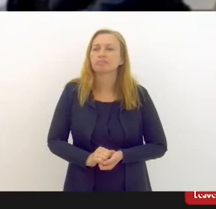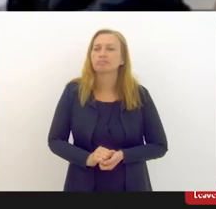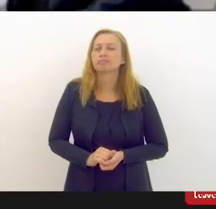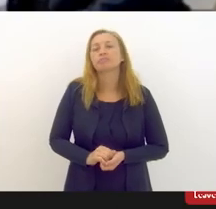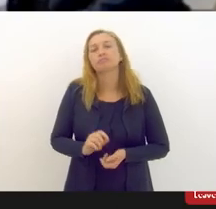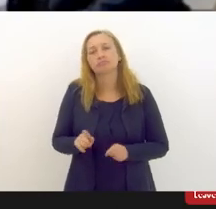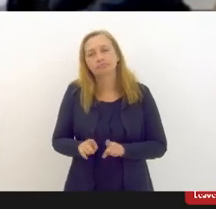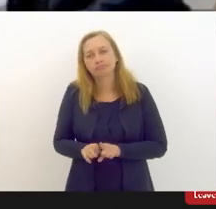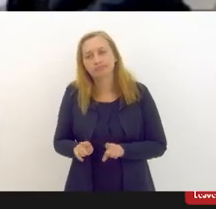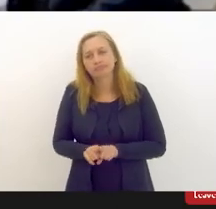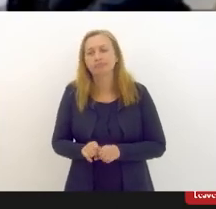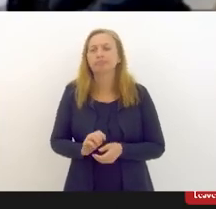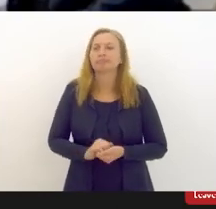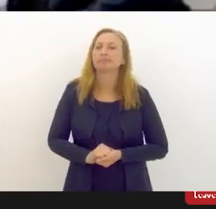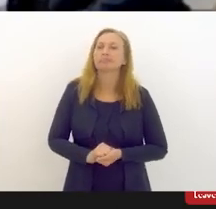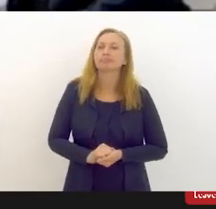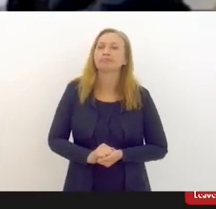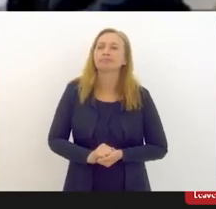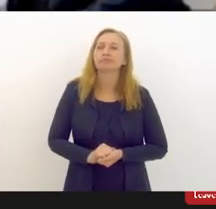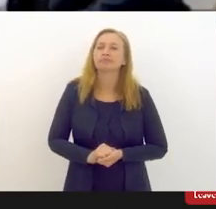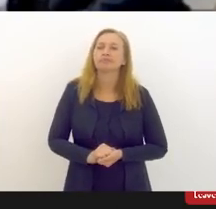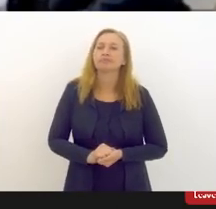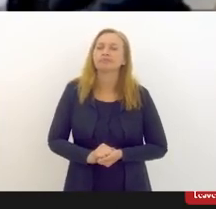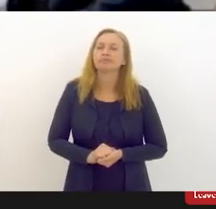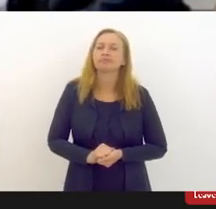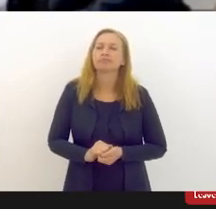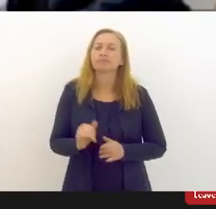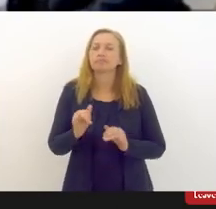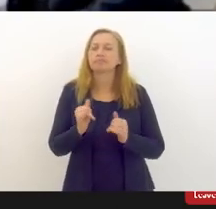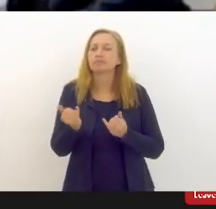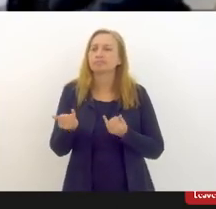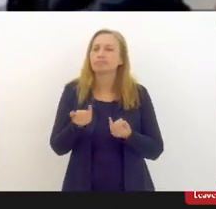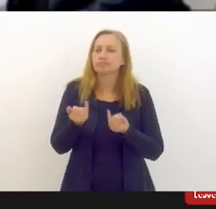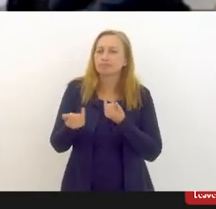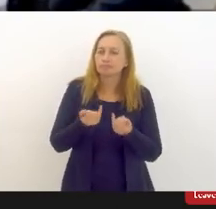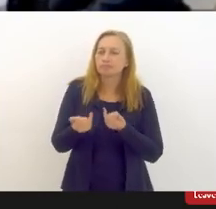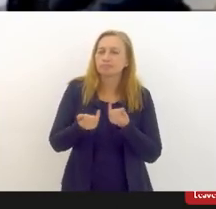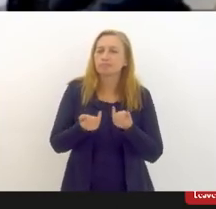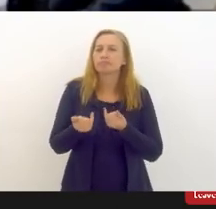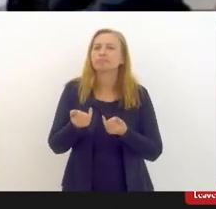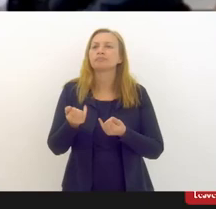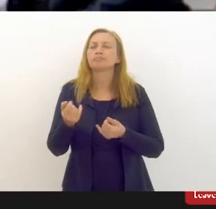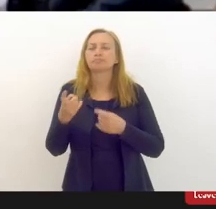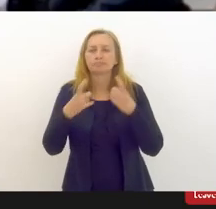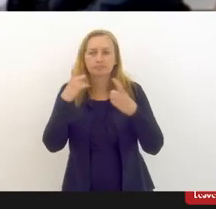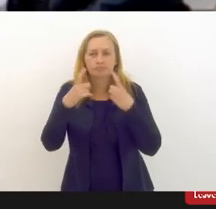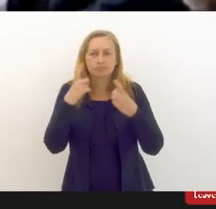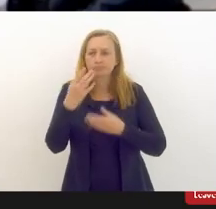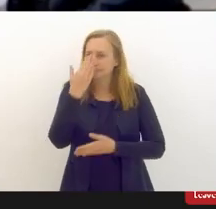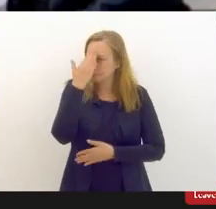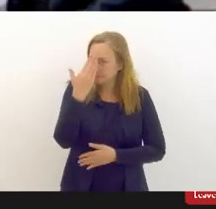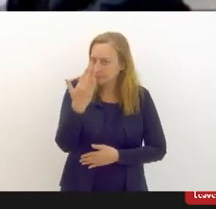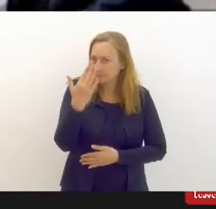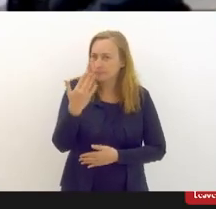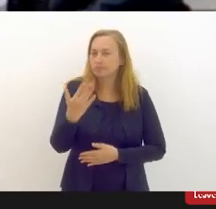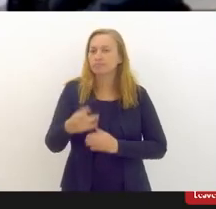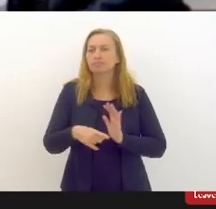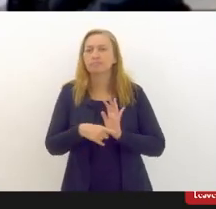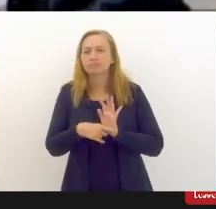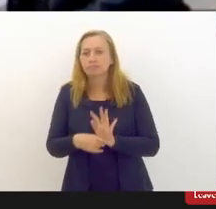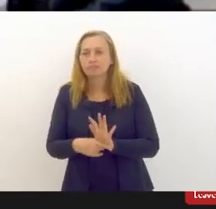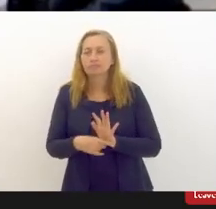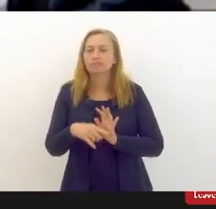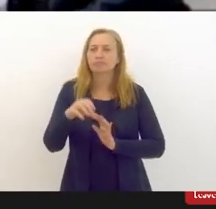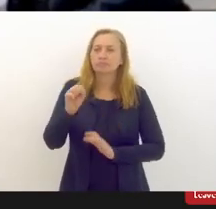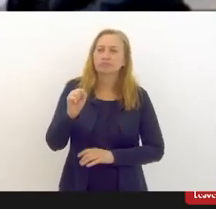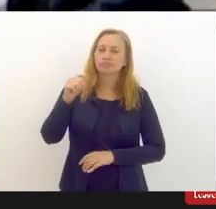Além disso, foi trazido alguns dados aqui, a preocupação que é válida, e aí eu quero agradecer a contribuição da